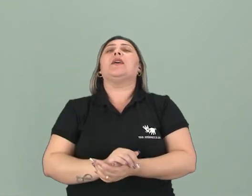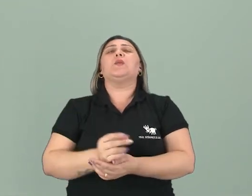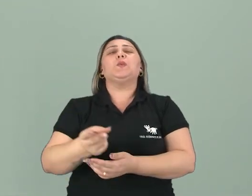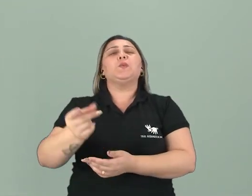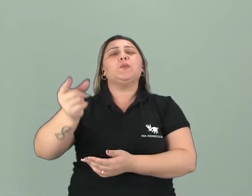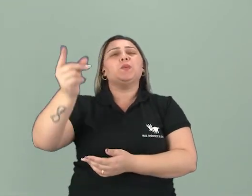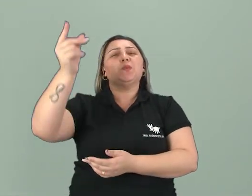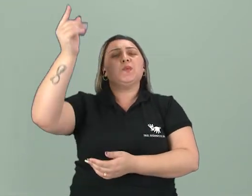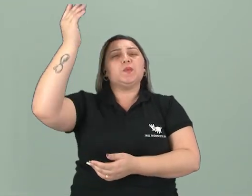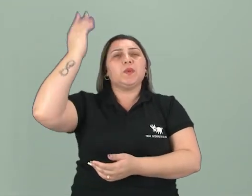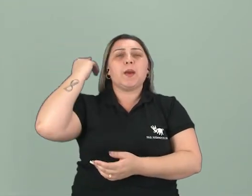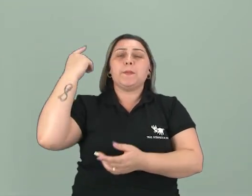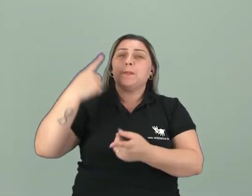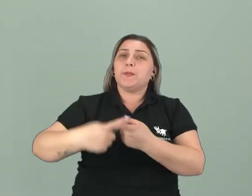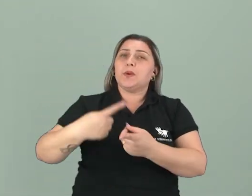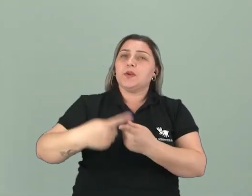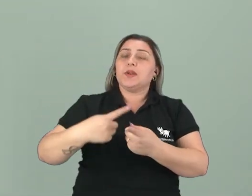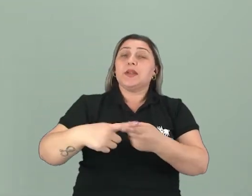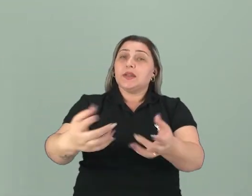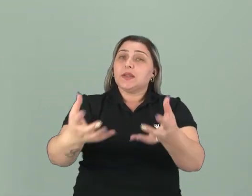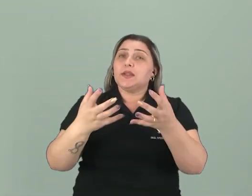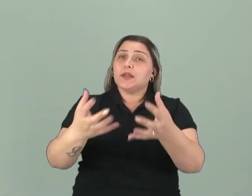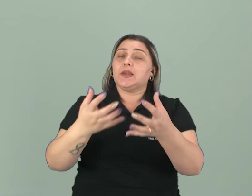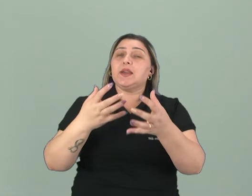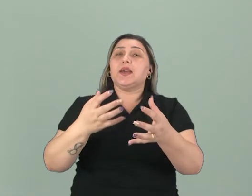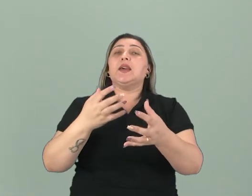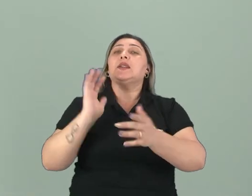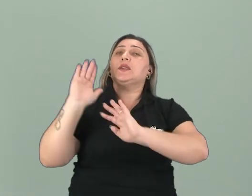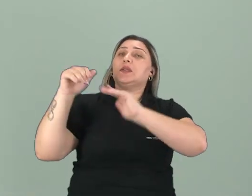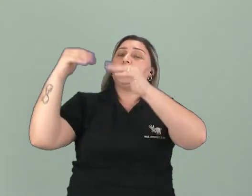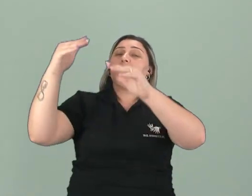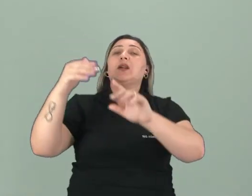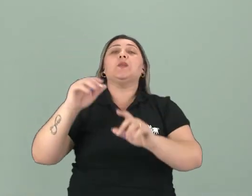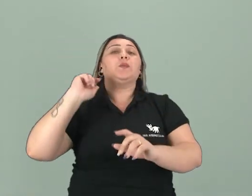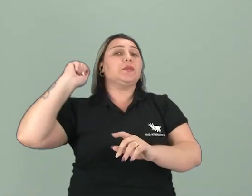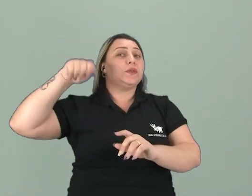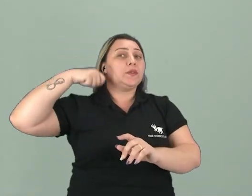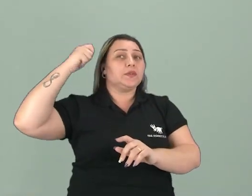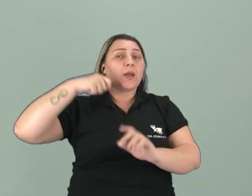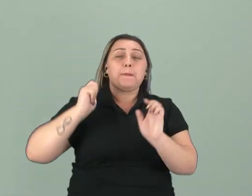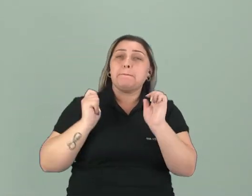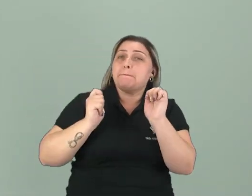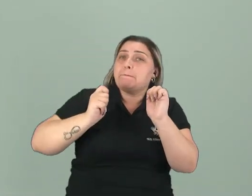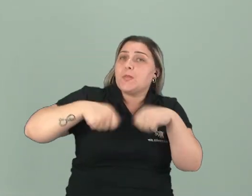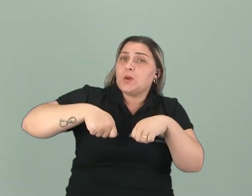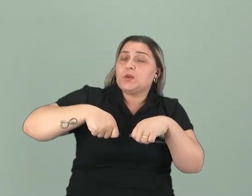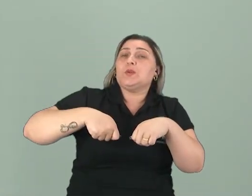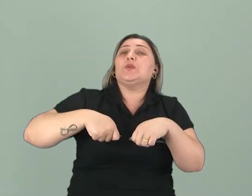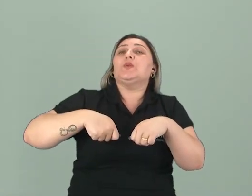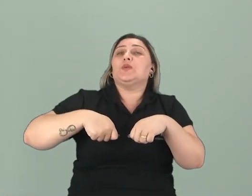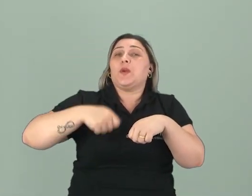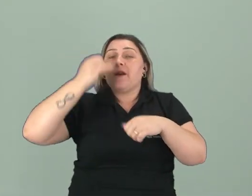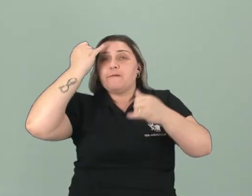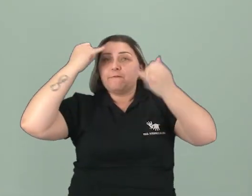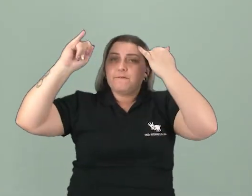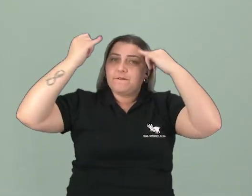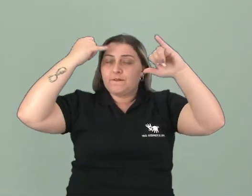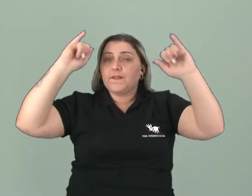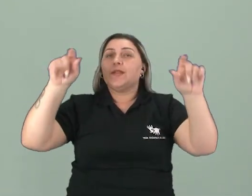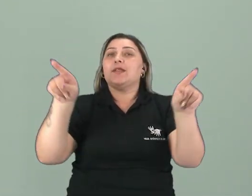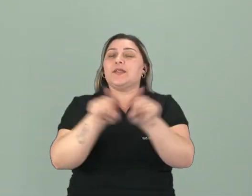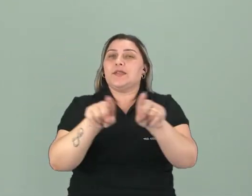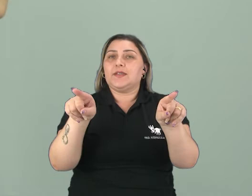anos atrás. Por quê? Porque ela queria desenvolver nos atores a possibilidade do improviso e